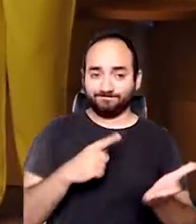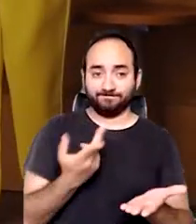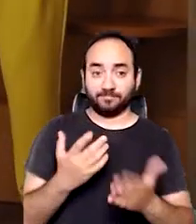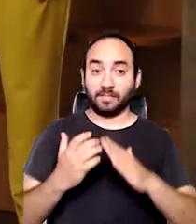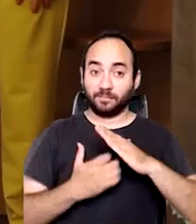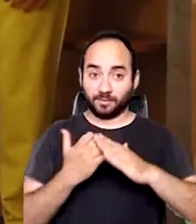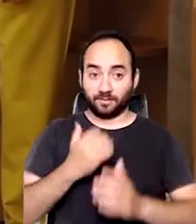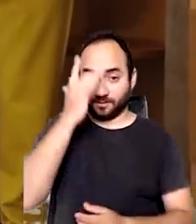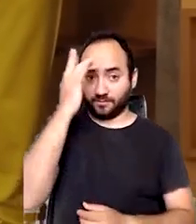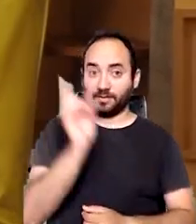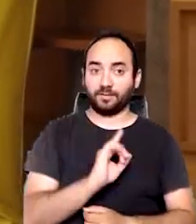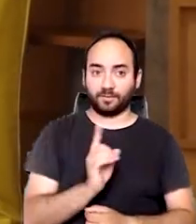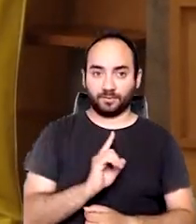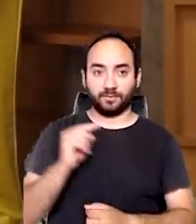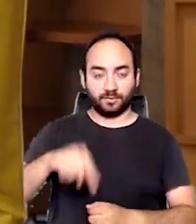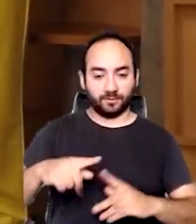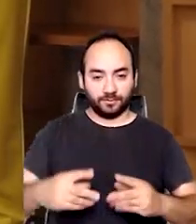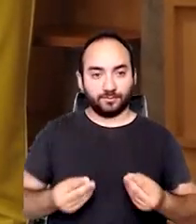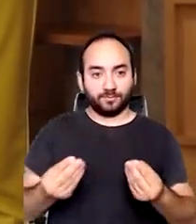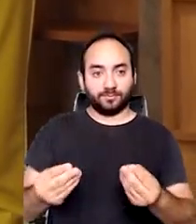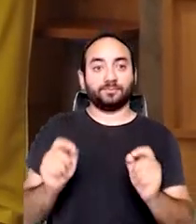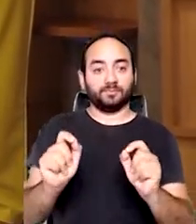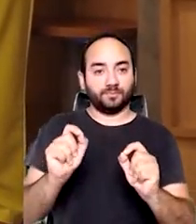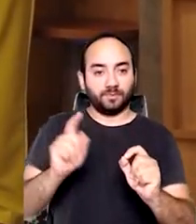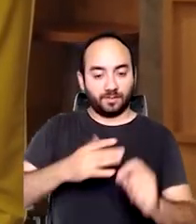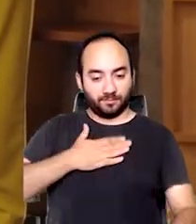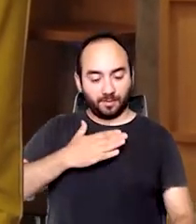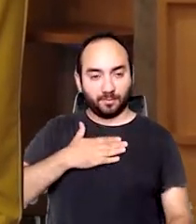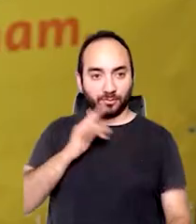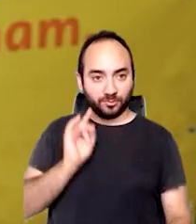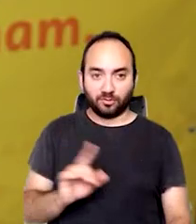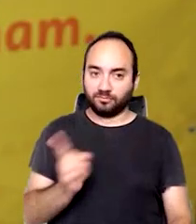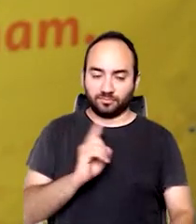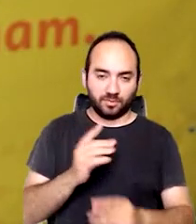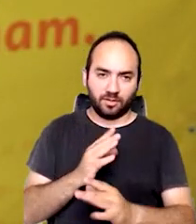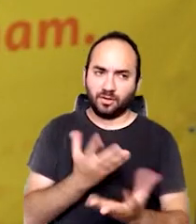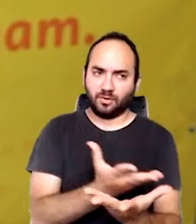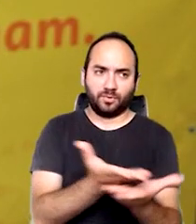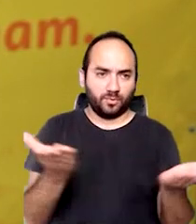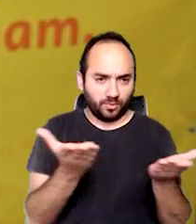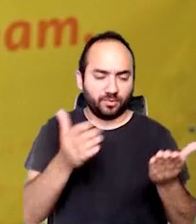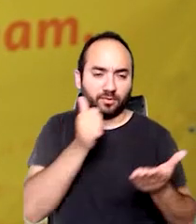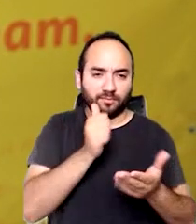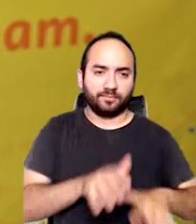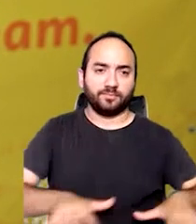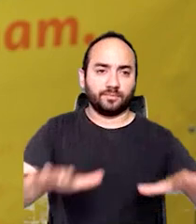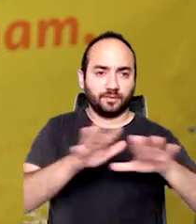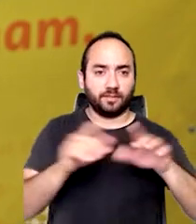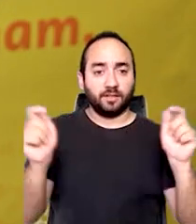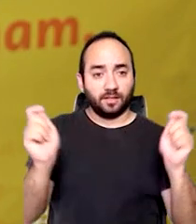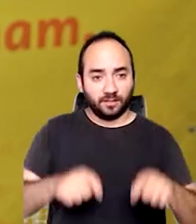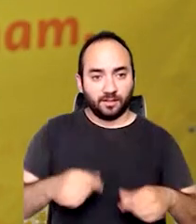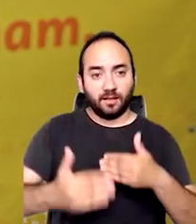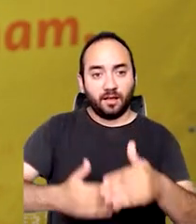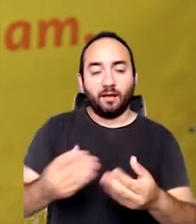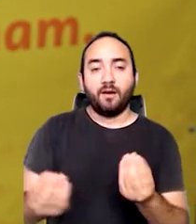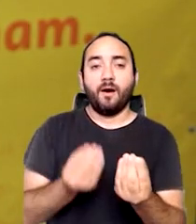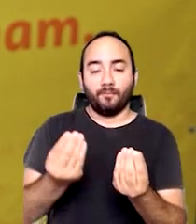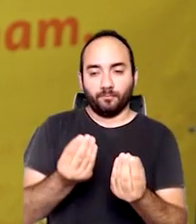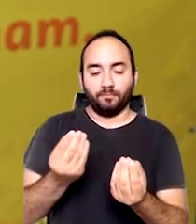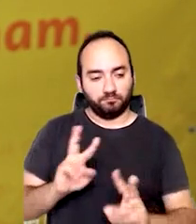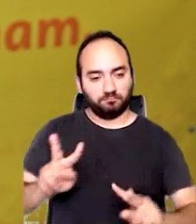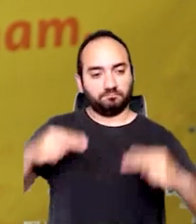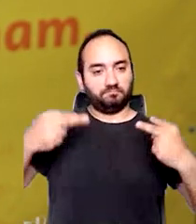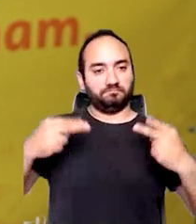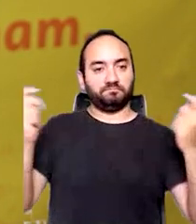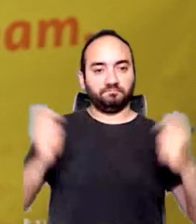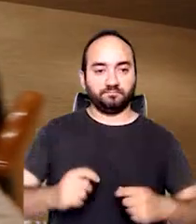sendo empresária não é fácil então esse prêmio aqui não é só meu eu acho que é de todas as mulheres aí que de algum certo modo a gente